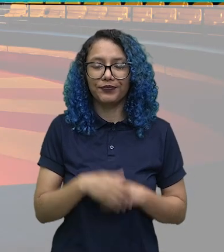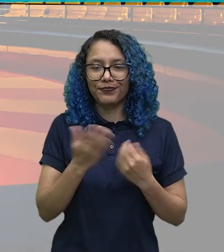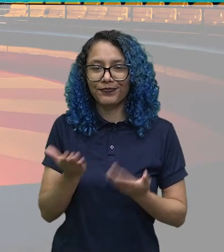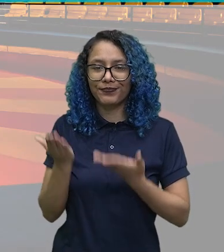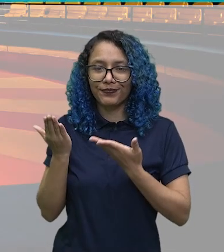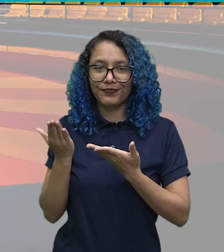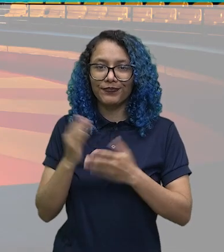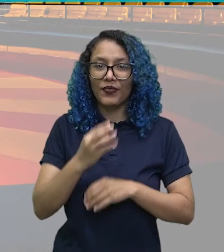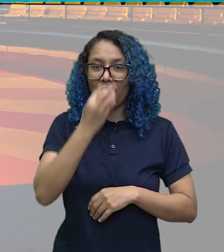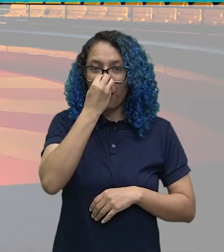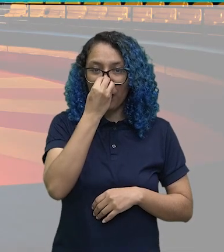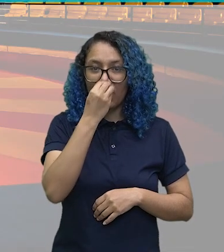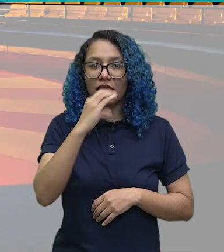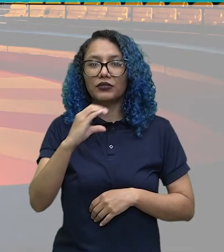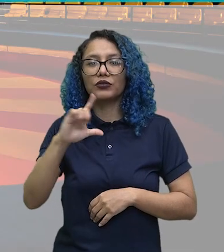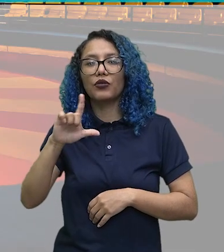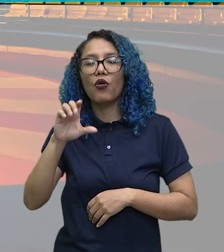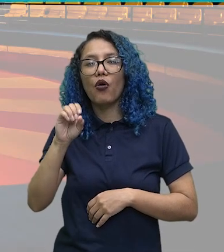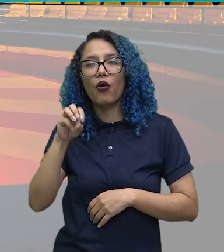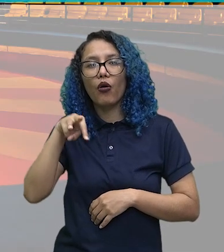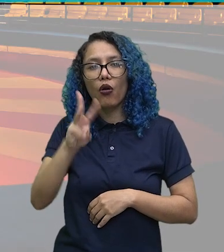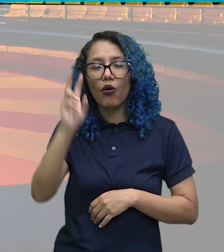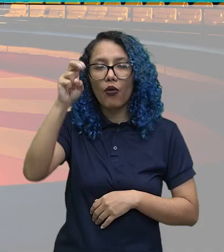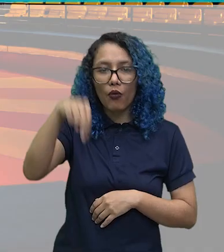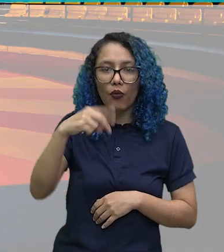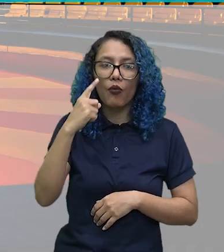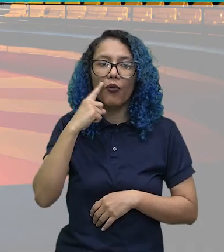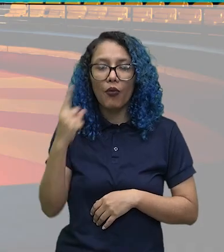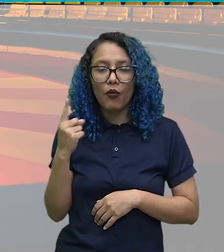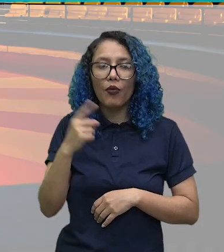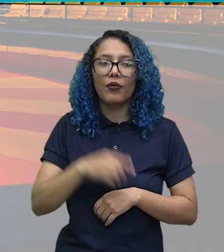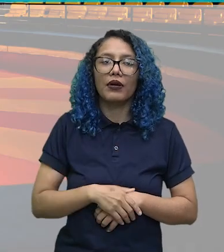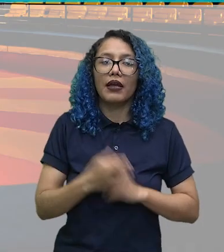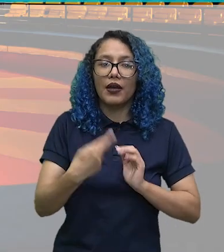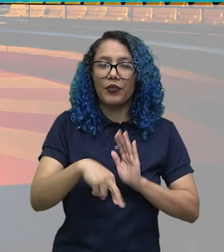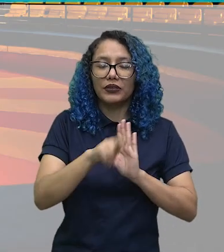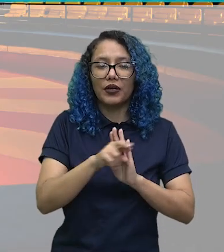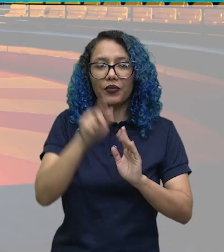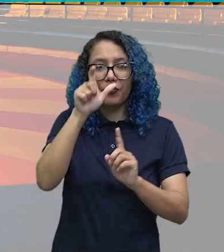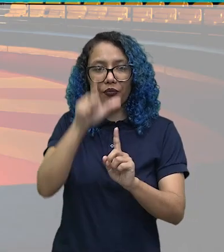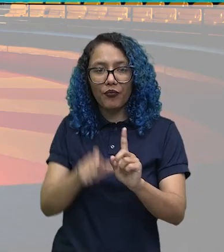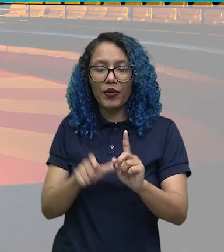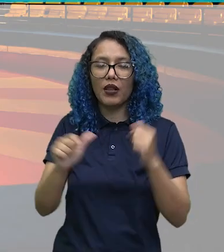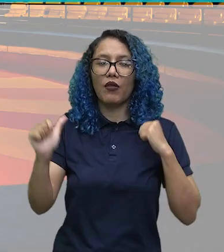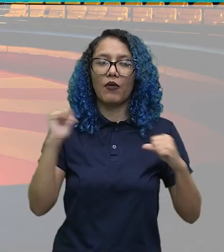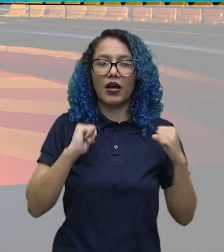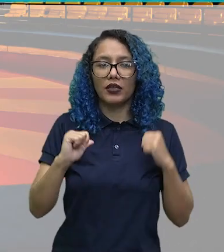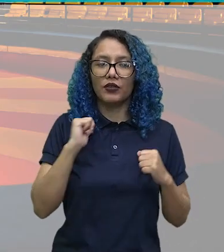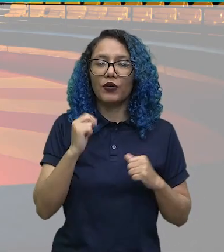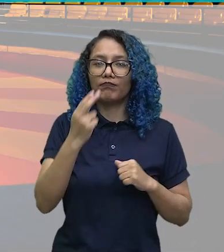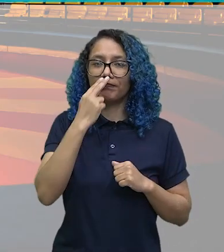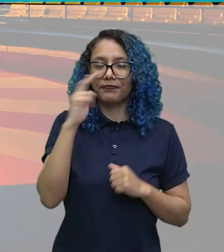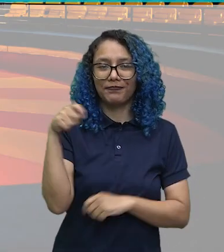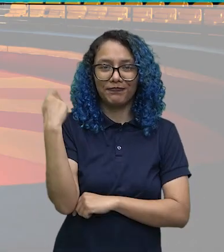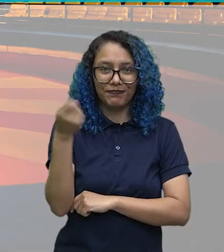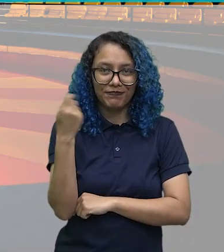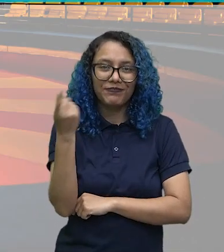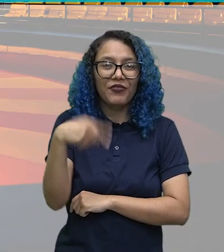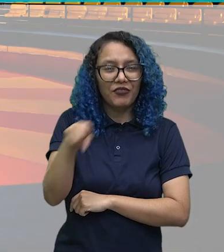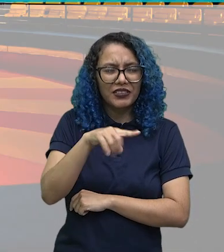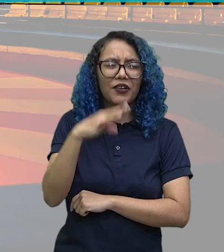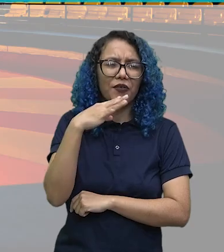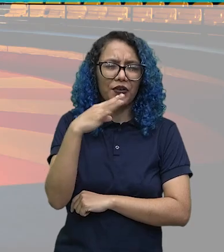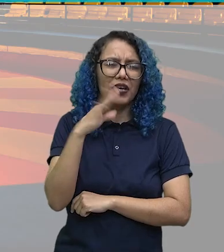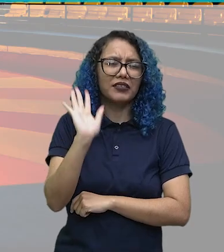Aqui nós temos o palhaço Clown, aqui representado por um ator, diretor, que é o Charlie Chaplin, que a maioria de